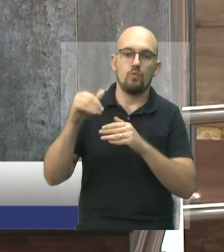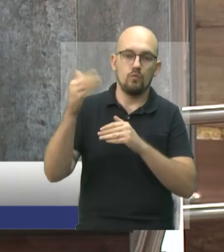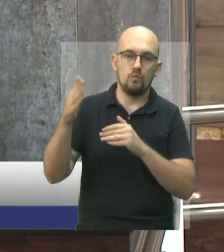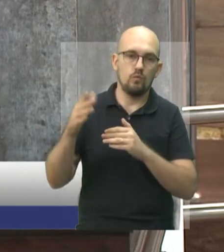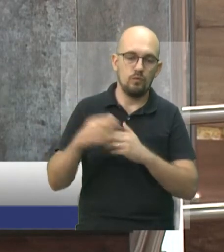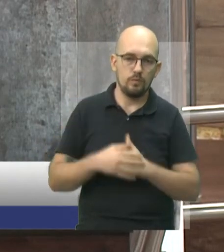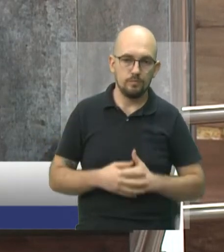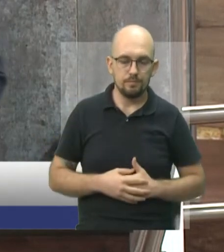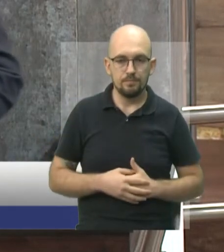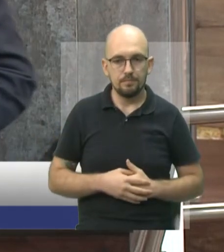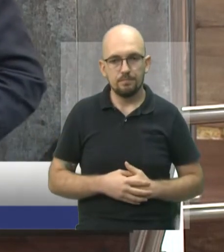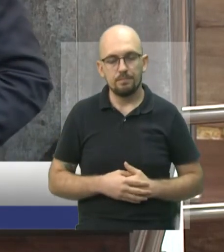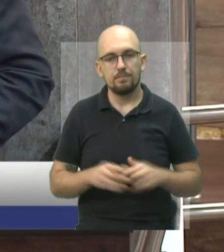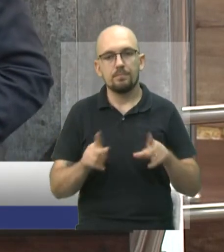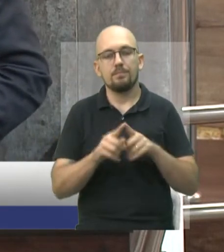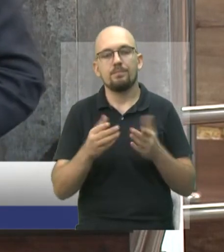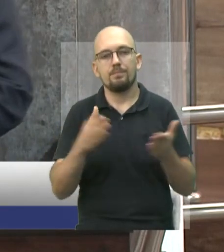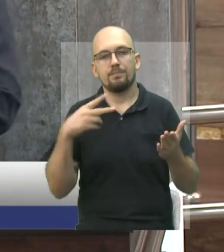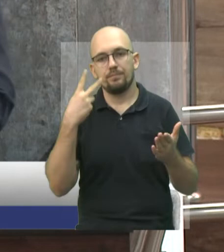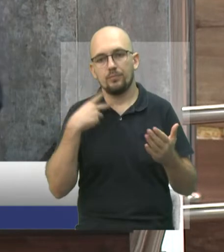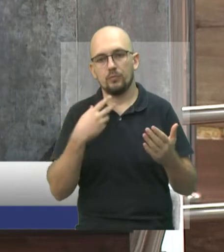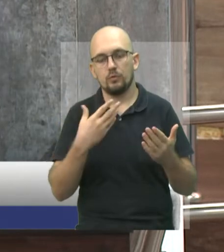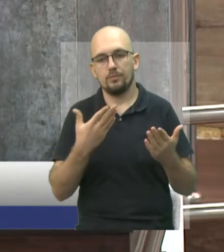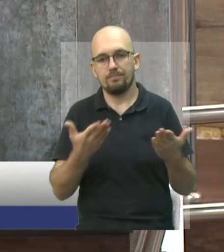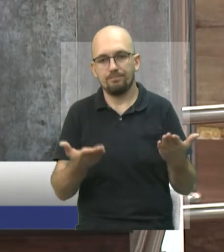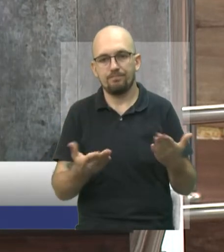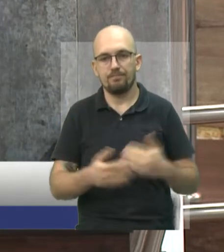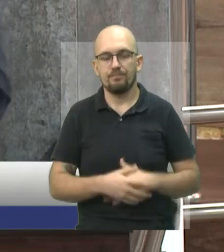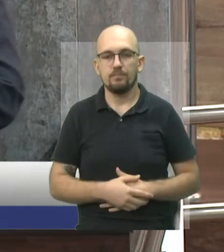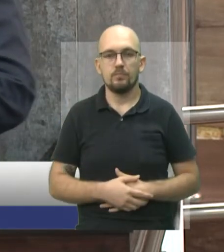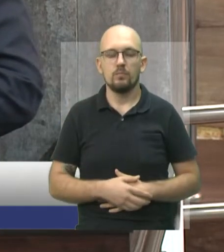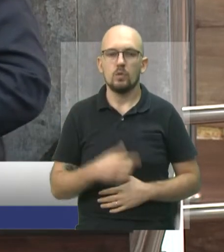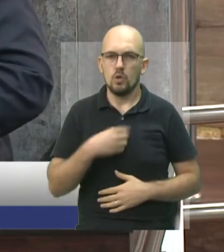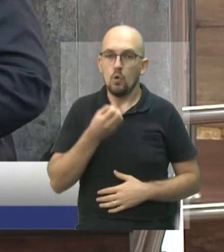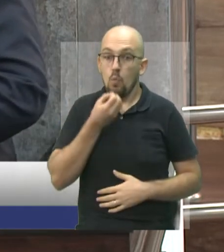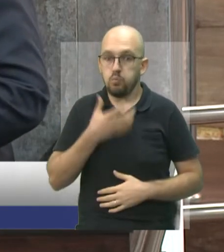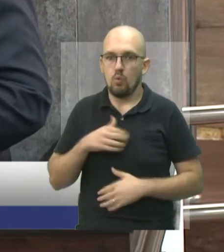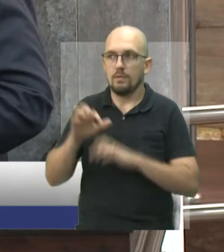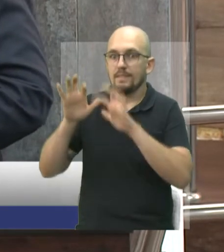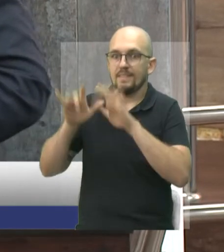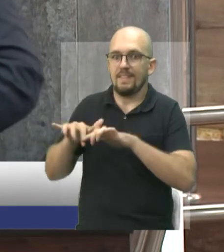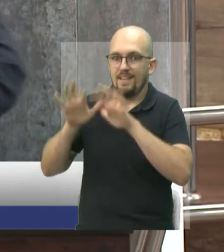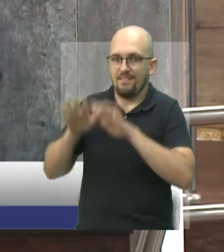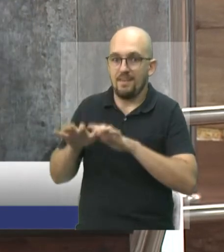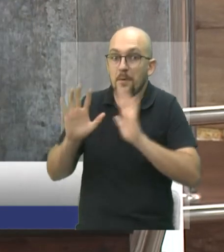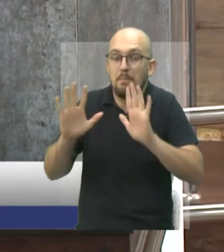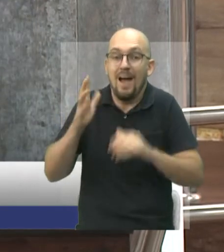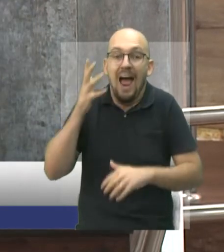aos nobres vereadores, colegas meus. Eu sou muito bom na escrita, na fala ainda estou pegando o ritmo, viu, João?